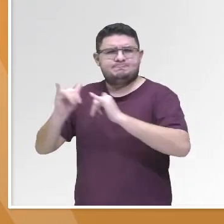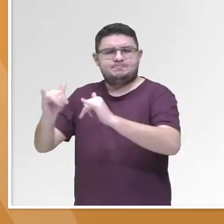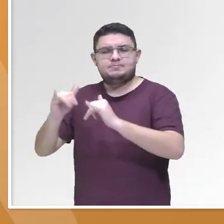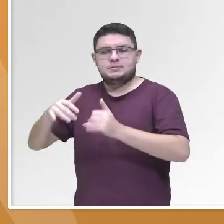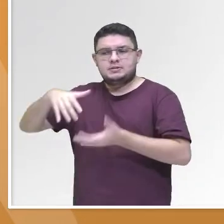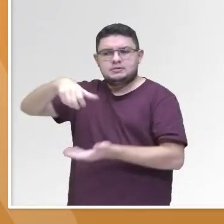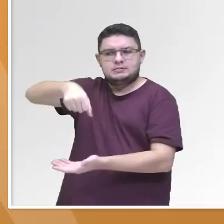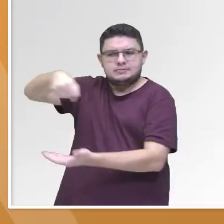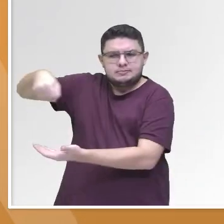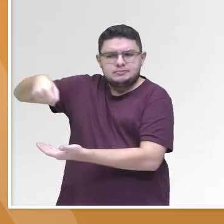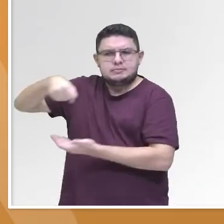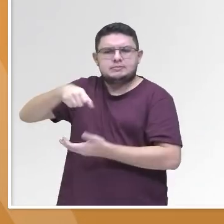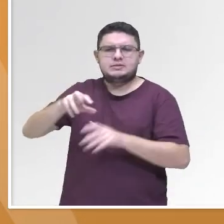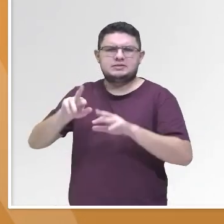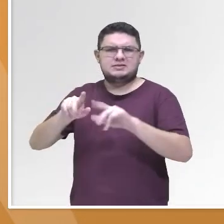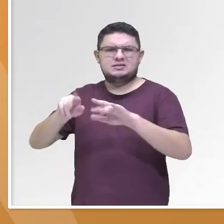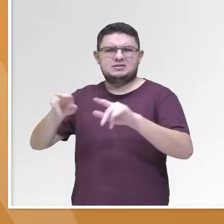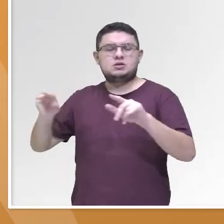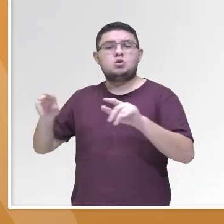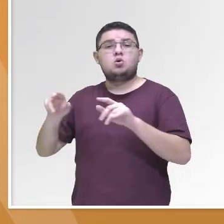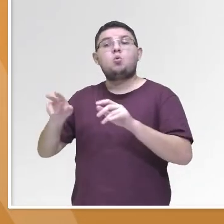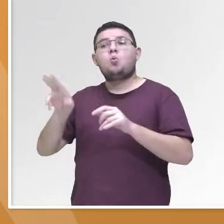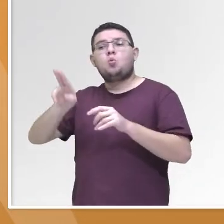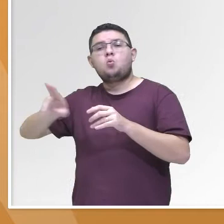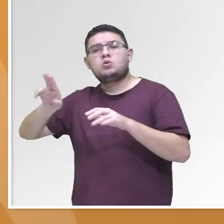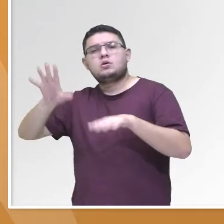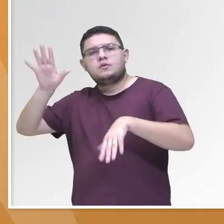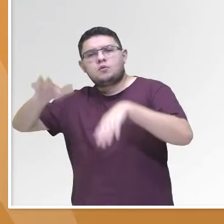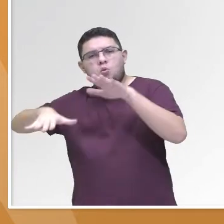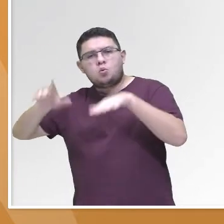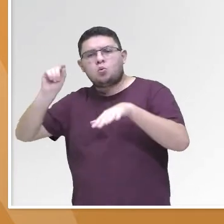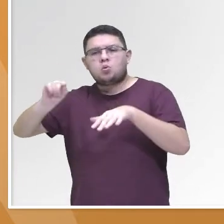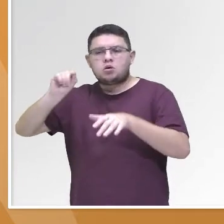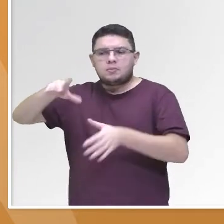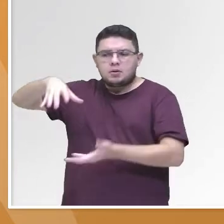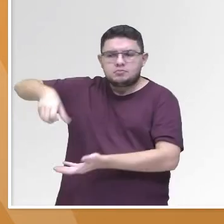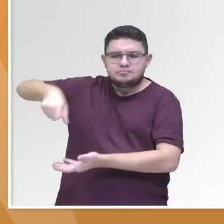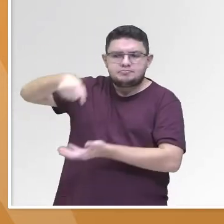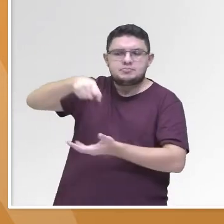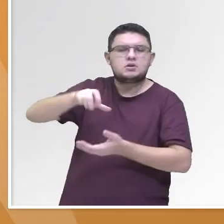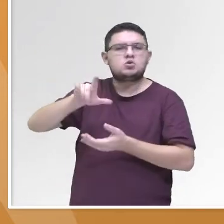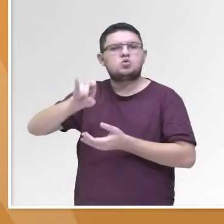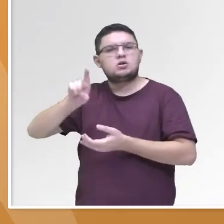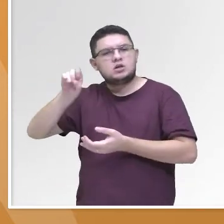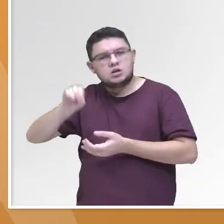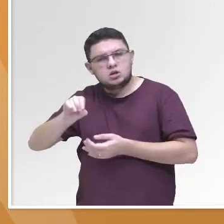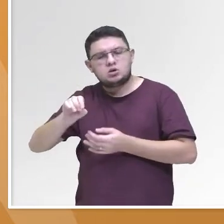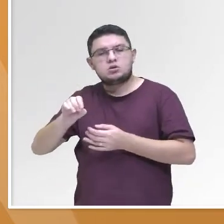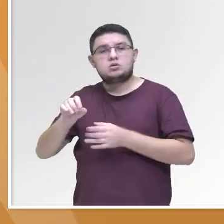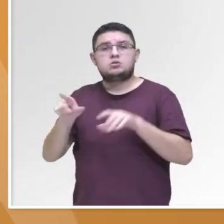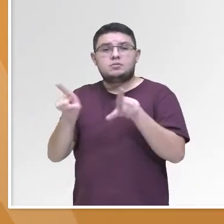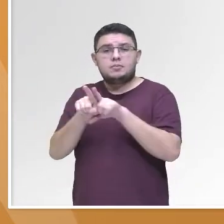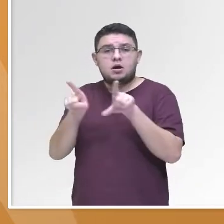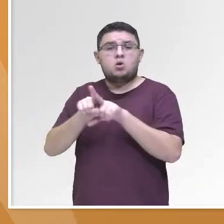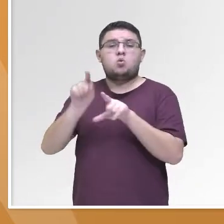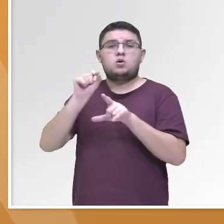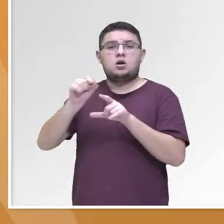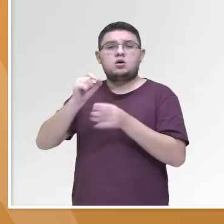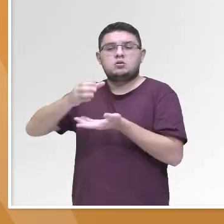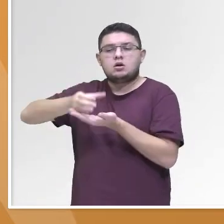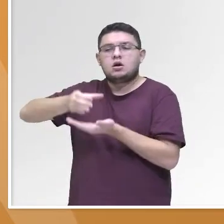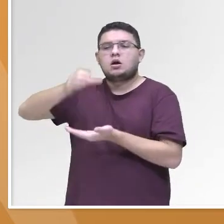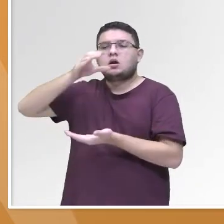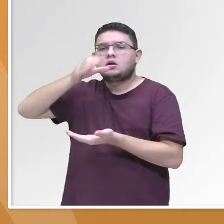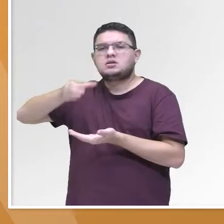utiliza ali para você recolher o lixo, depois as garrafas de plástico aí também que a gente observa,